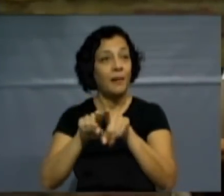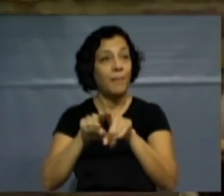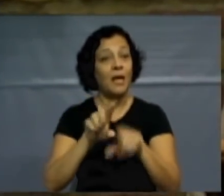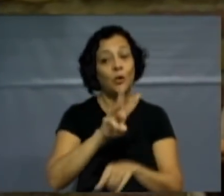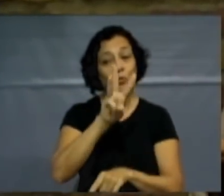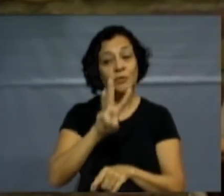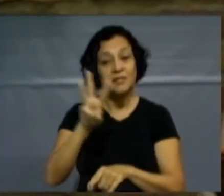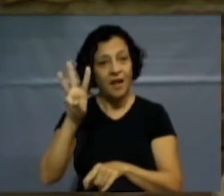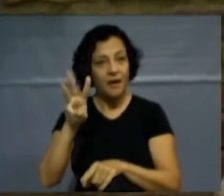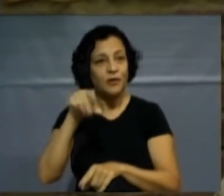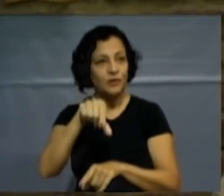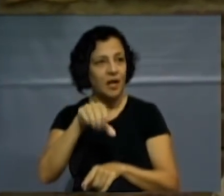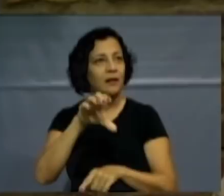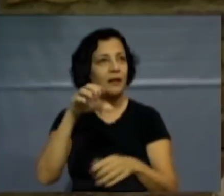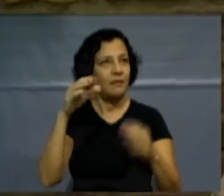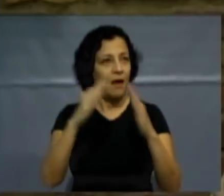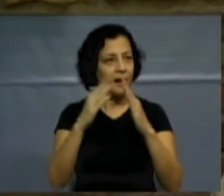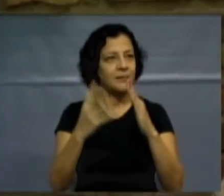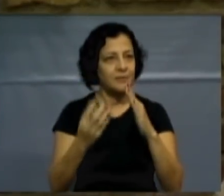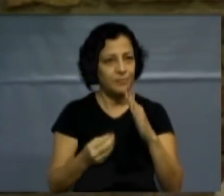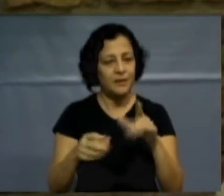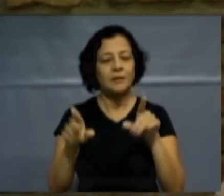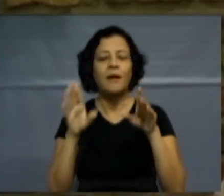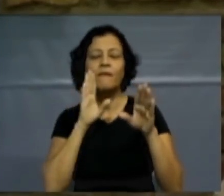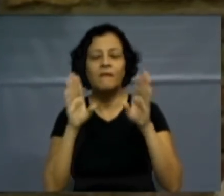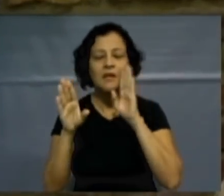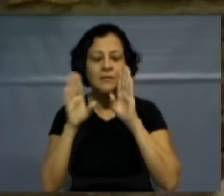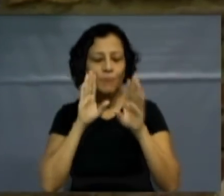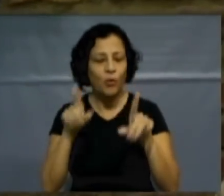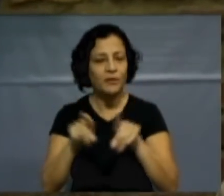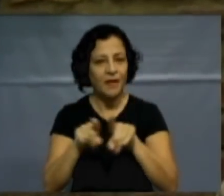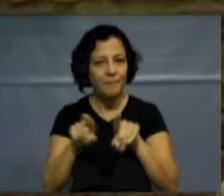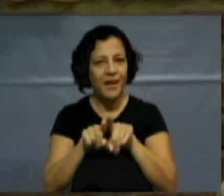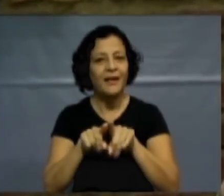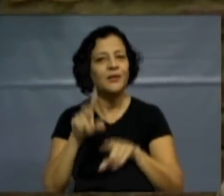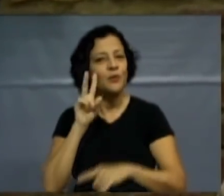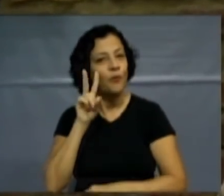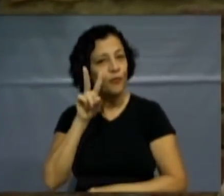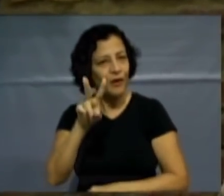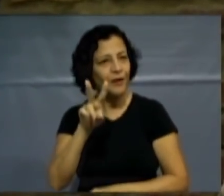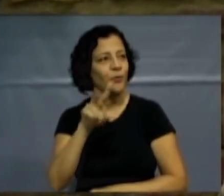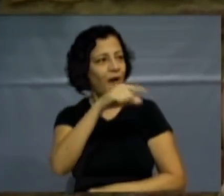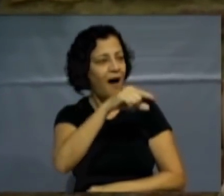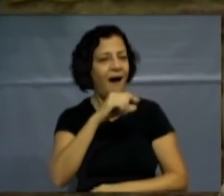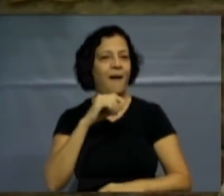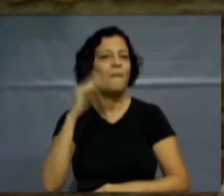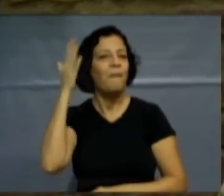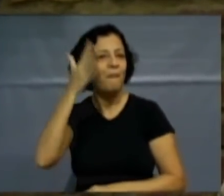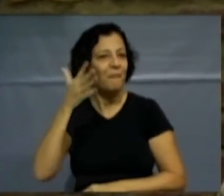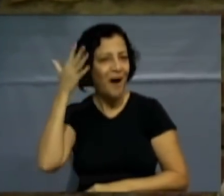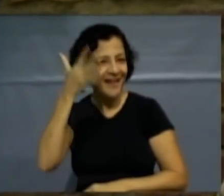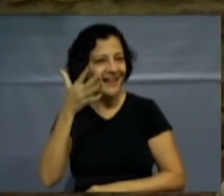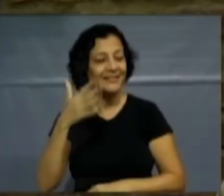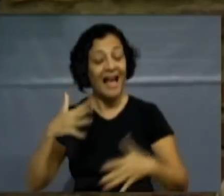e também no Facebook do Trabalhador de Jesus. É uma alegria imensa a gente poder